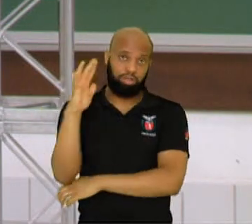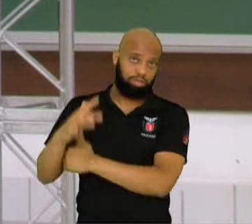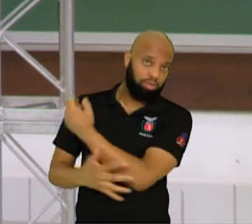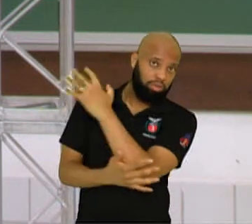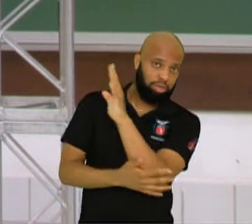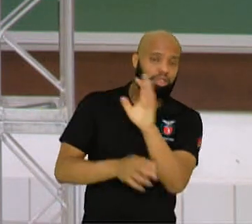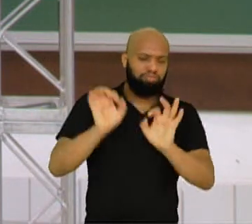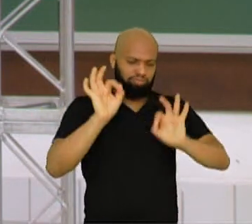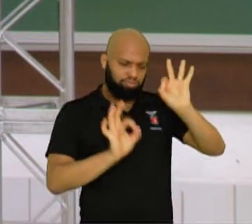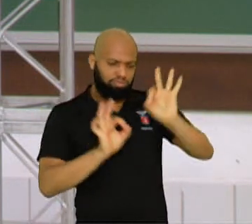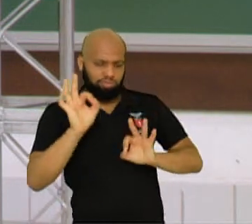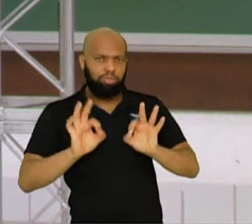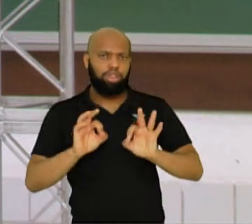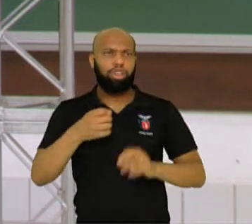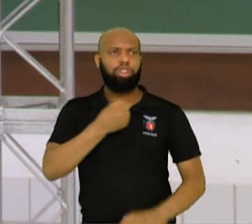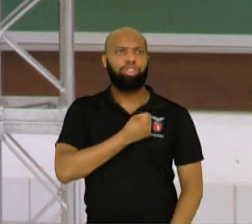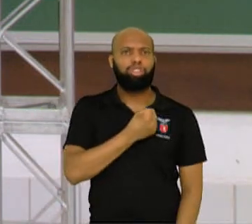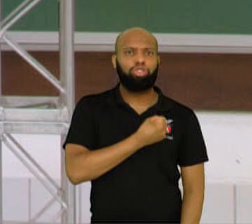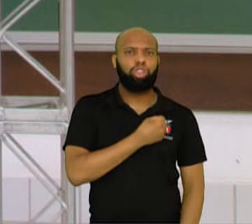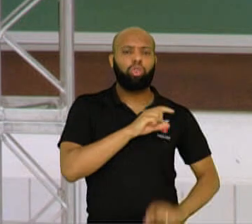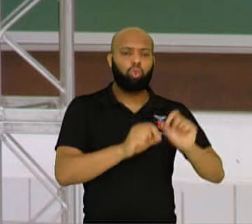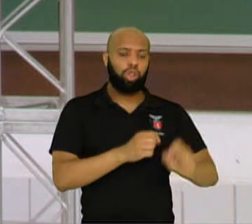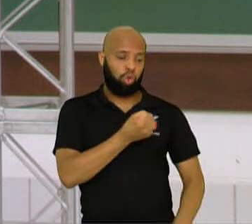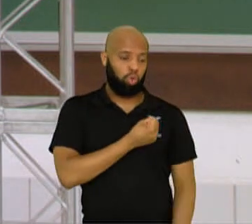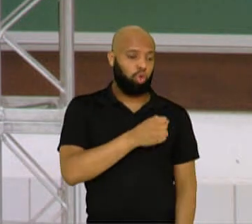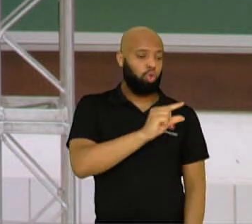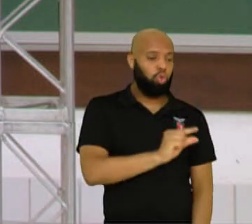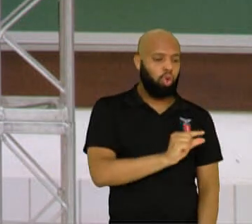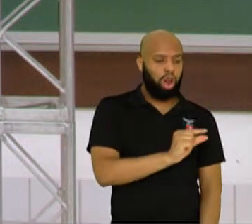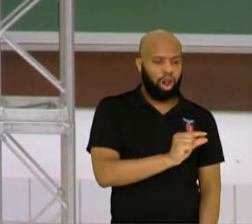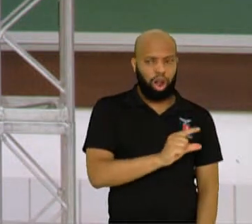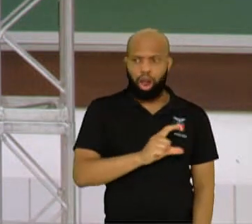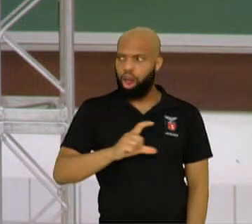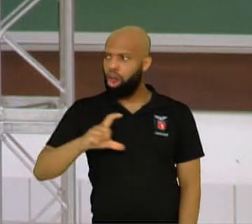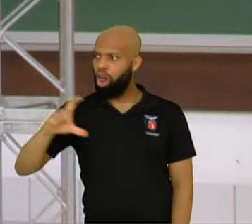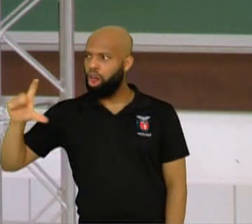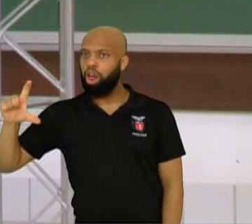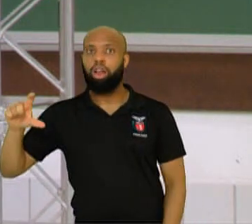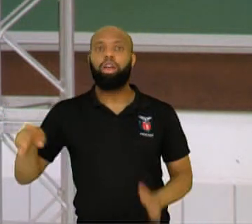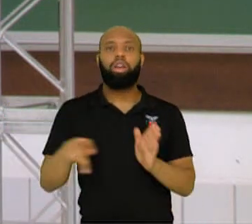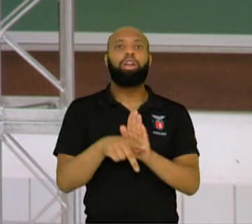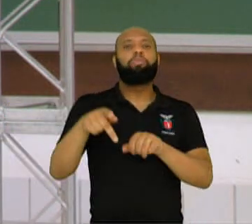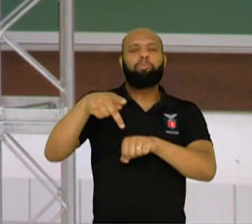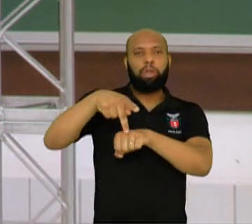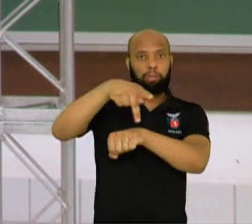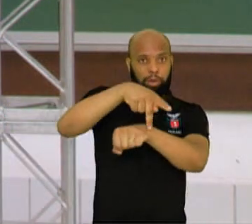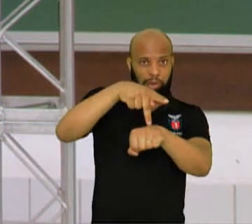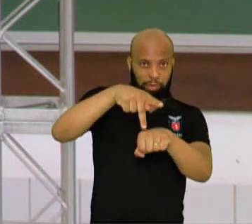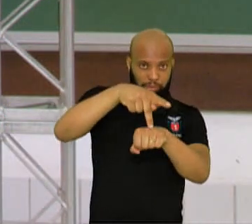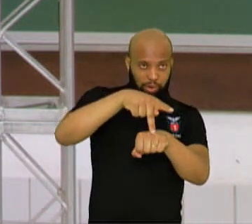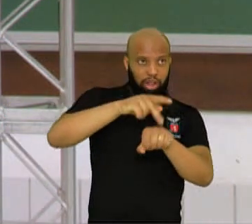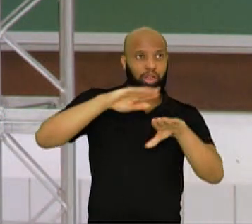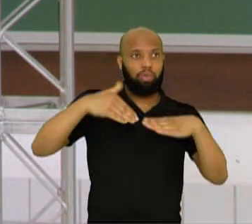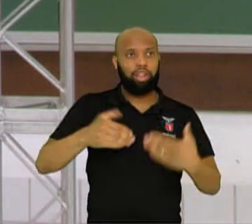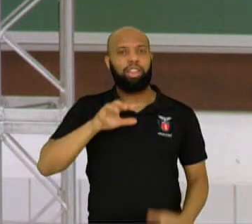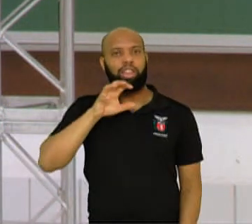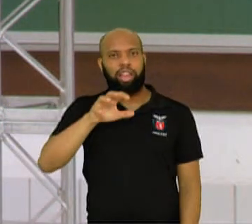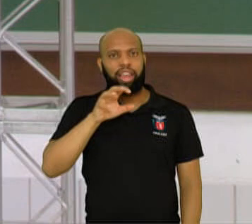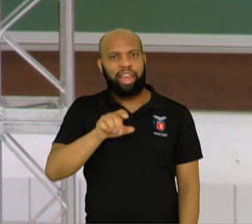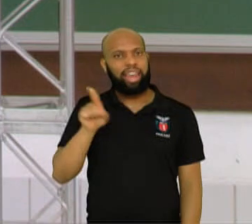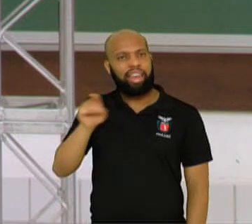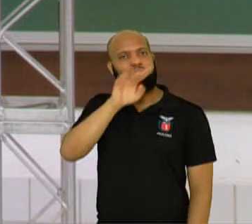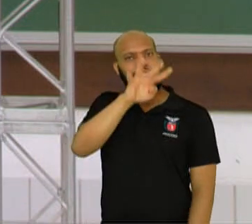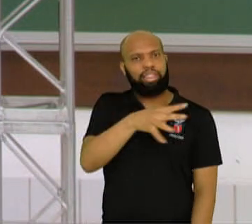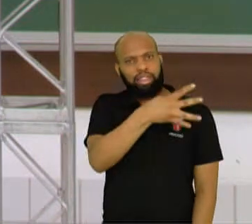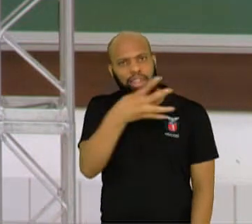ela organiza pela ordem crescente dos seus números do quê? De prótons. Então, esta ferramenta,